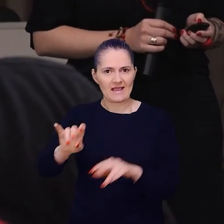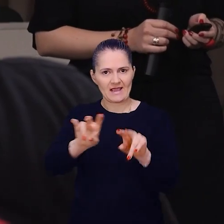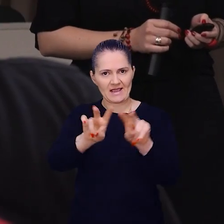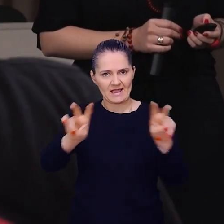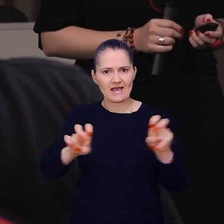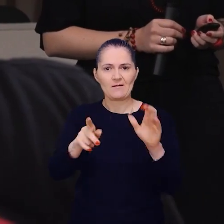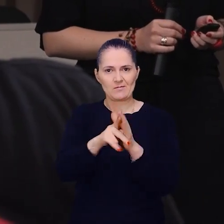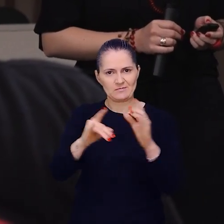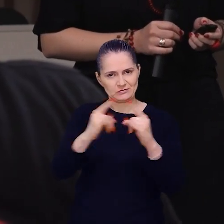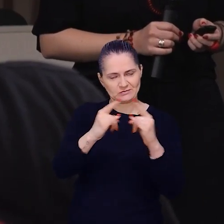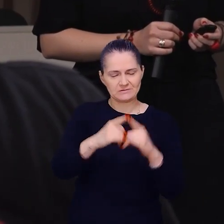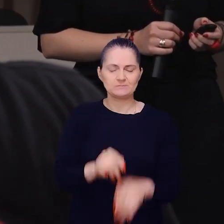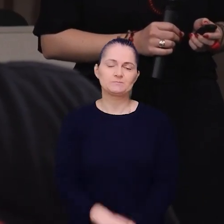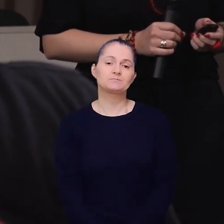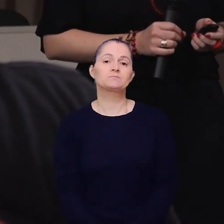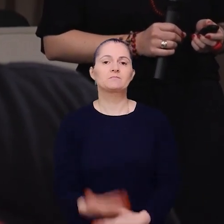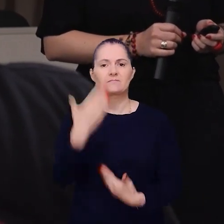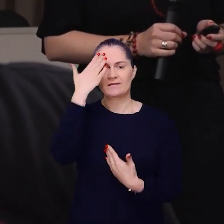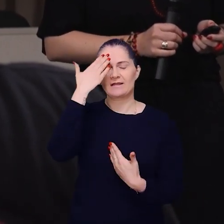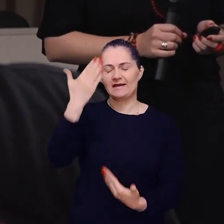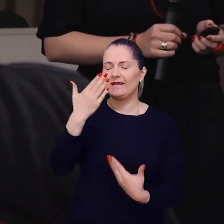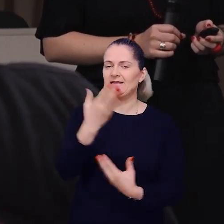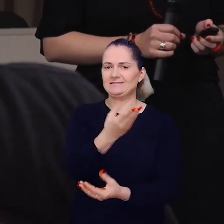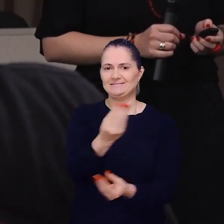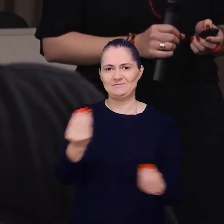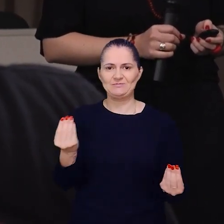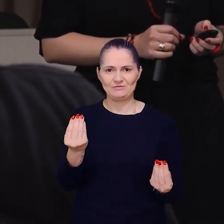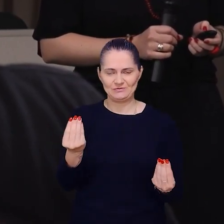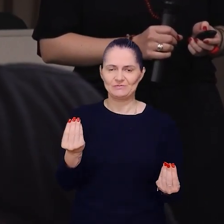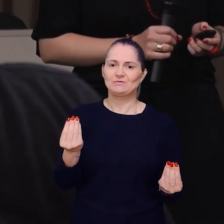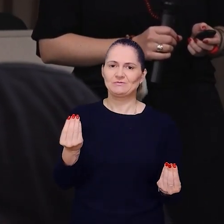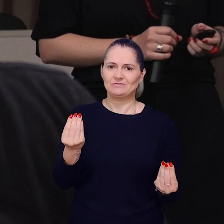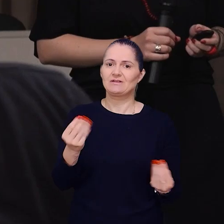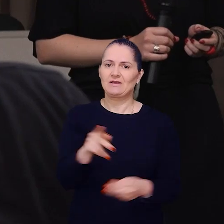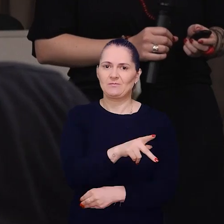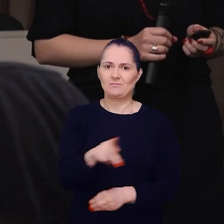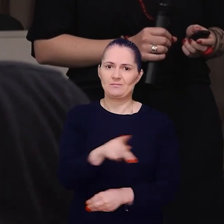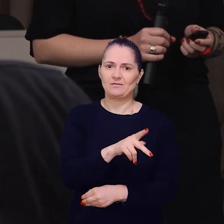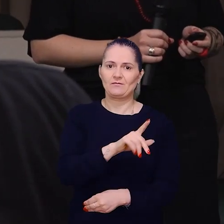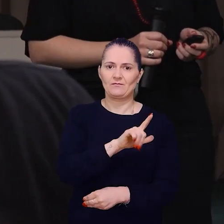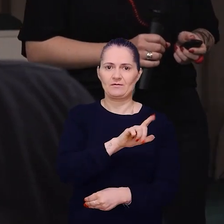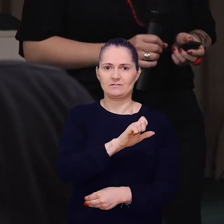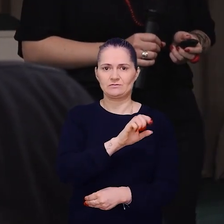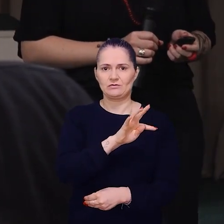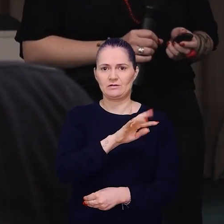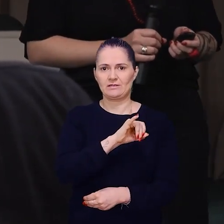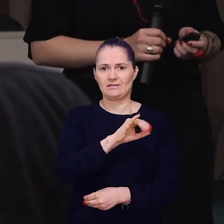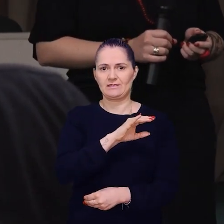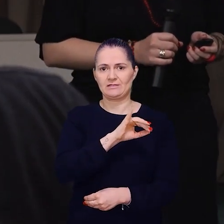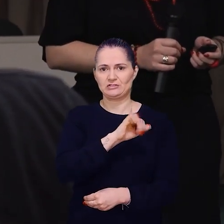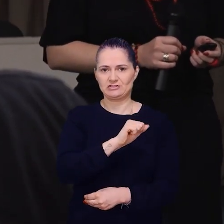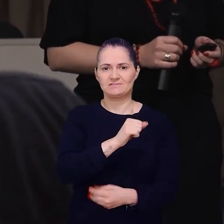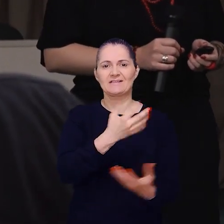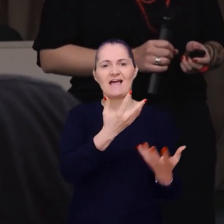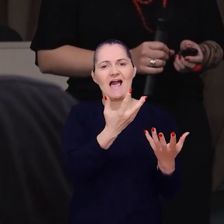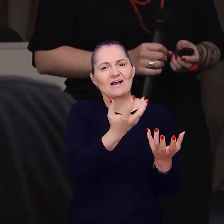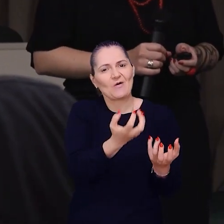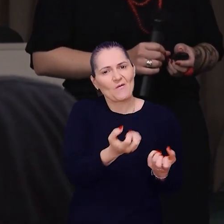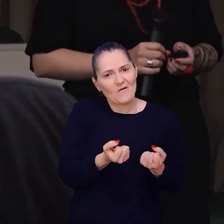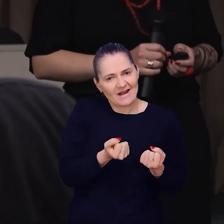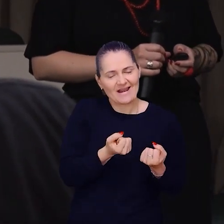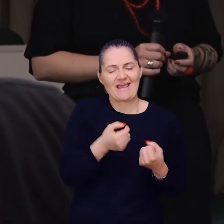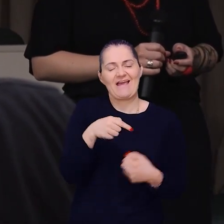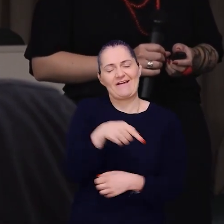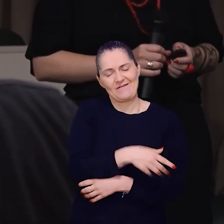direcionamento para aquela temática da instituição. Agradecer muito a professora Letícia, que